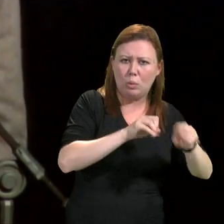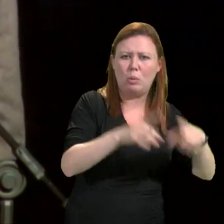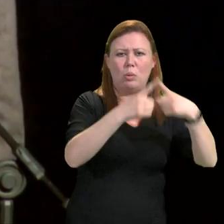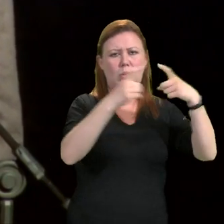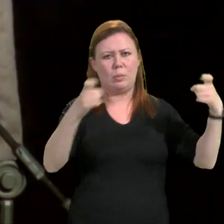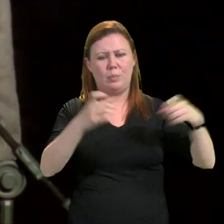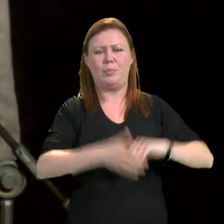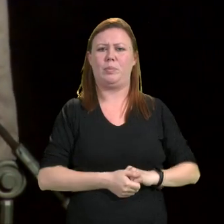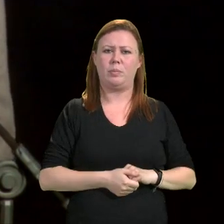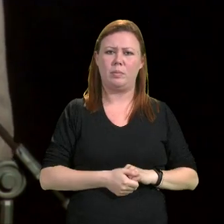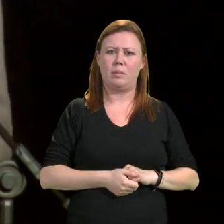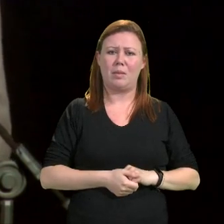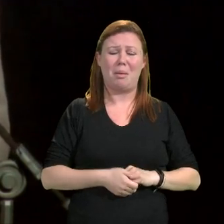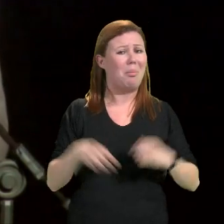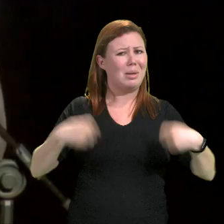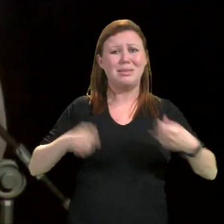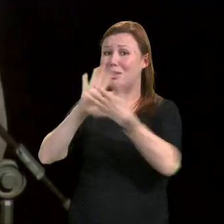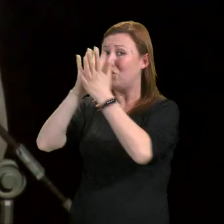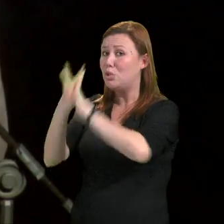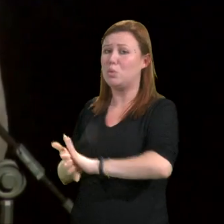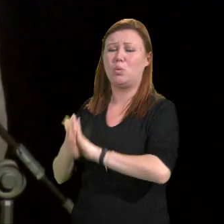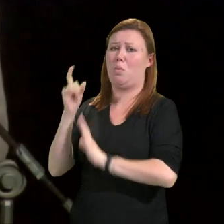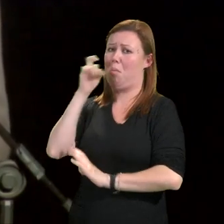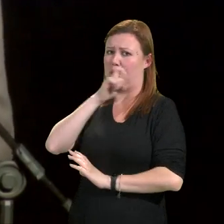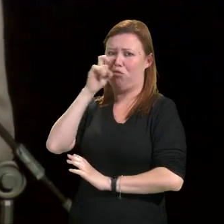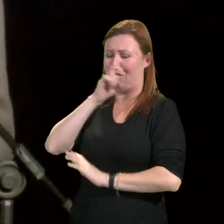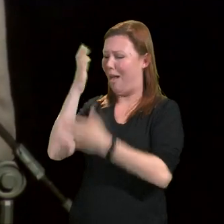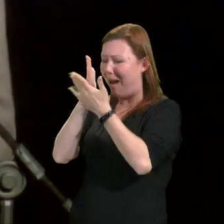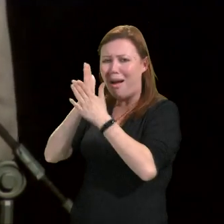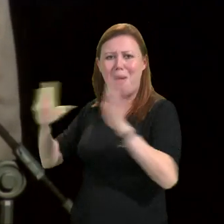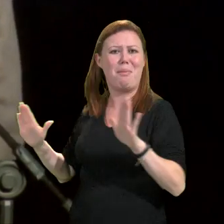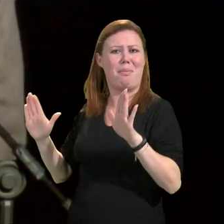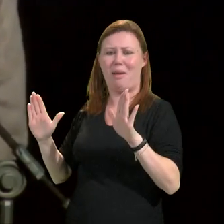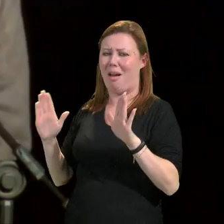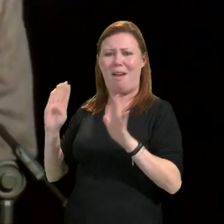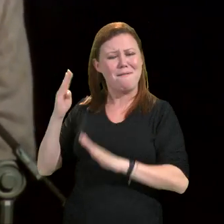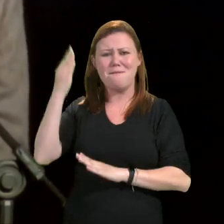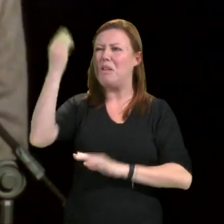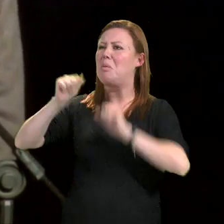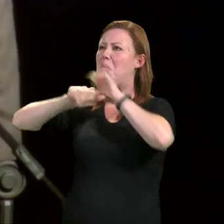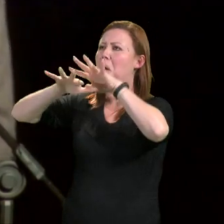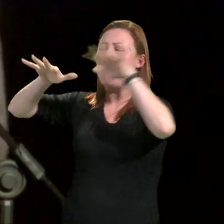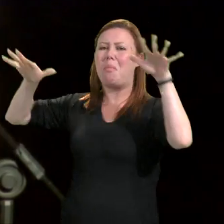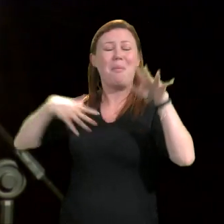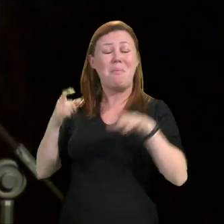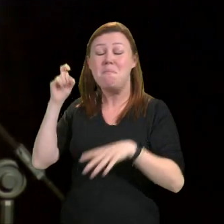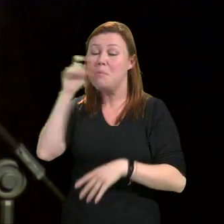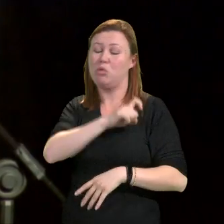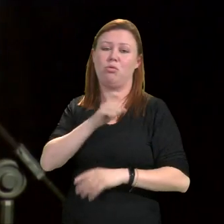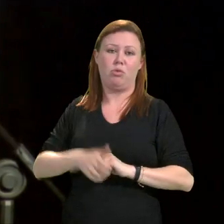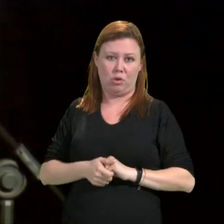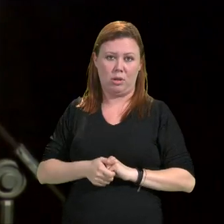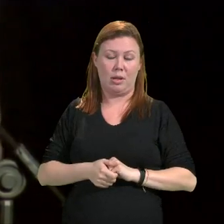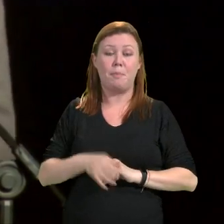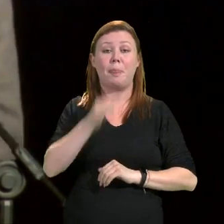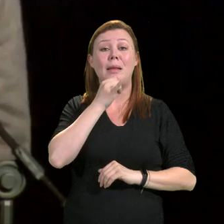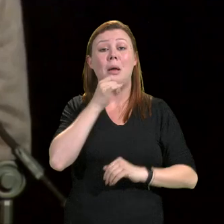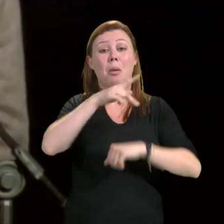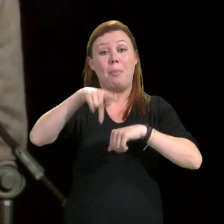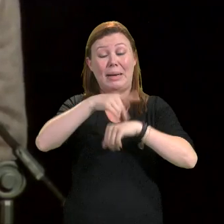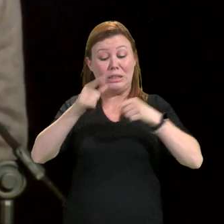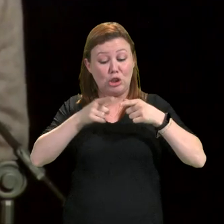preciso desmentir essa falácia que vem sendo propagada por aí. O Japão foi um